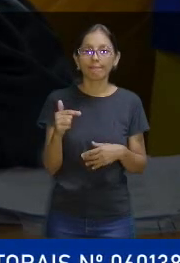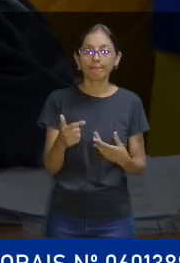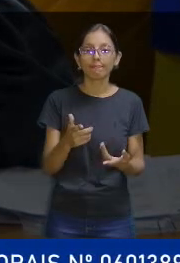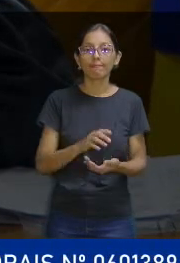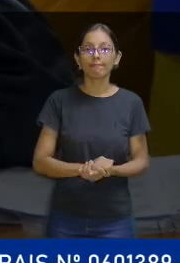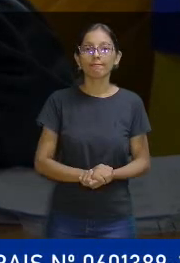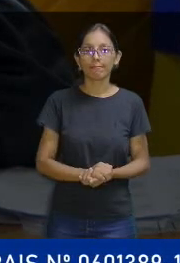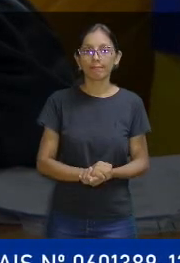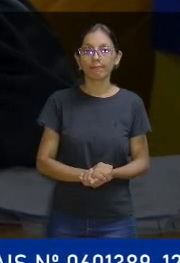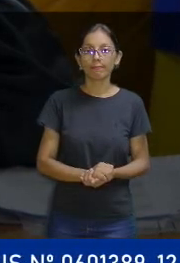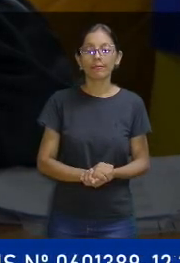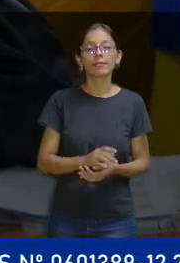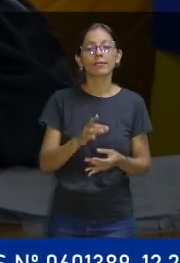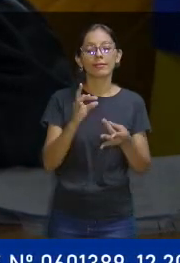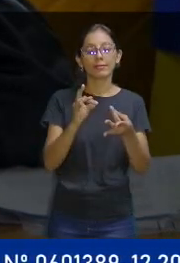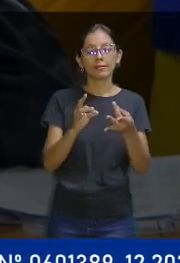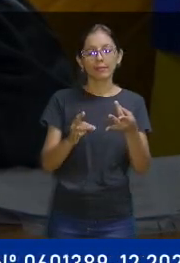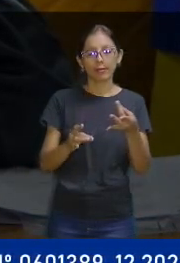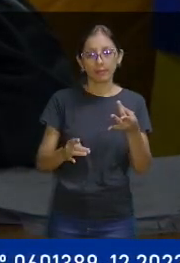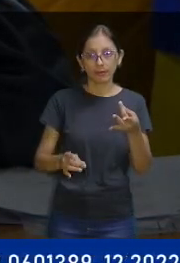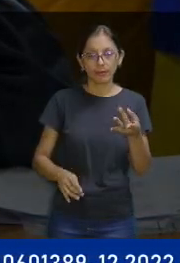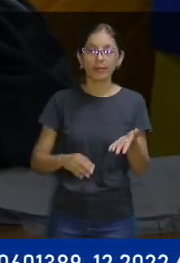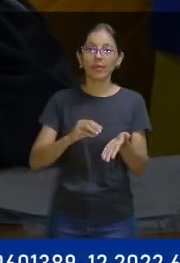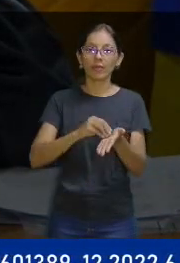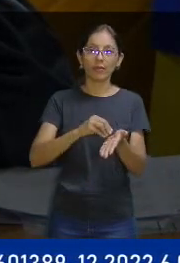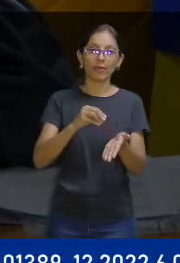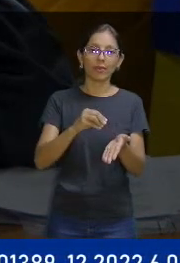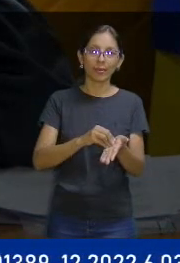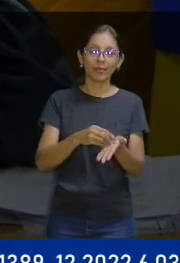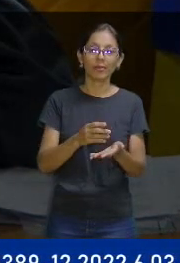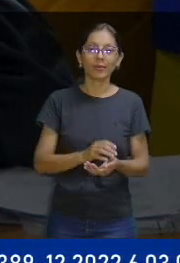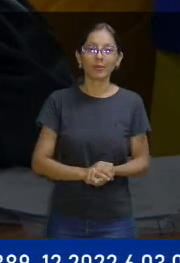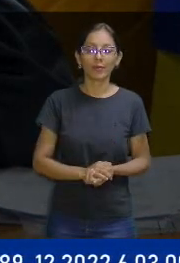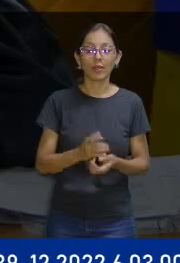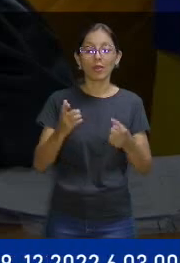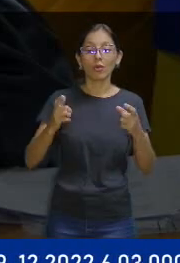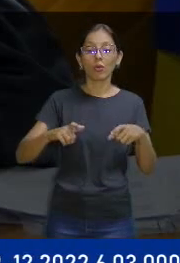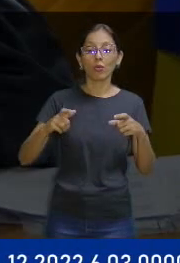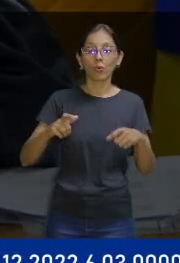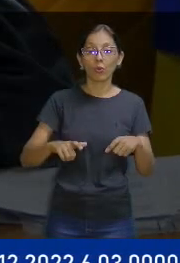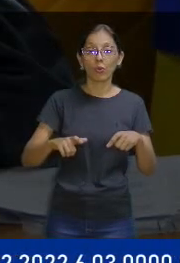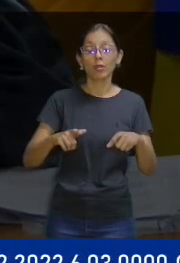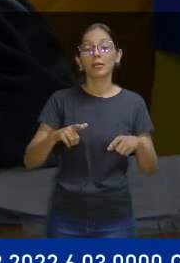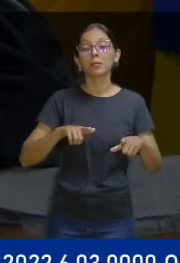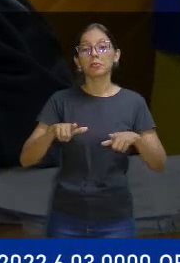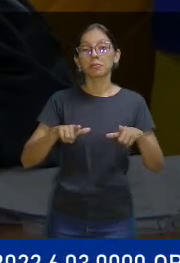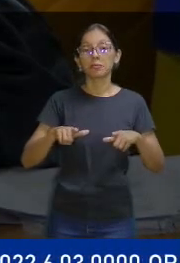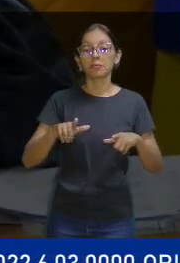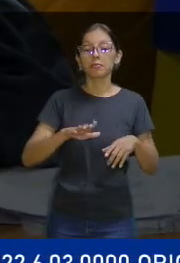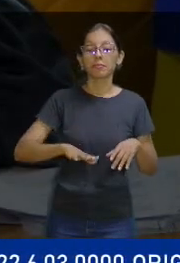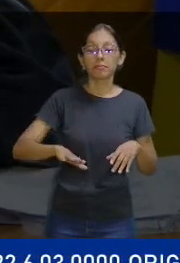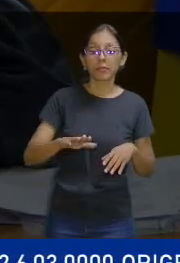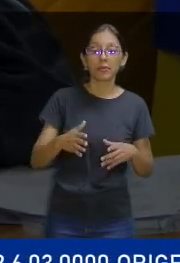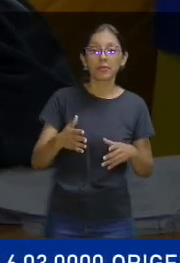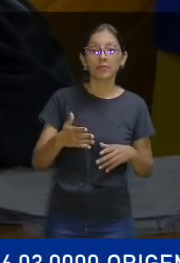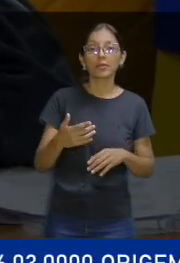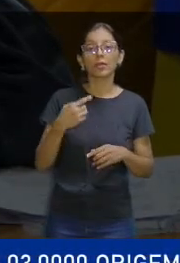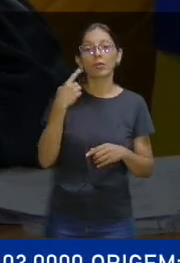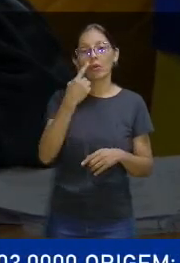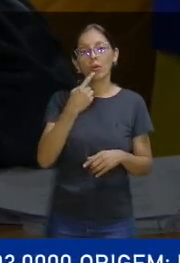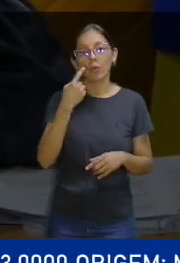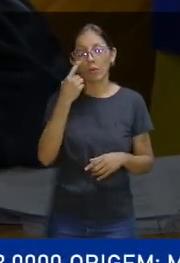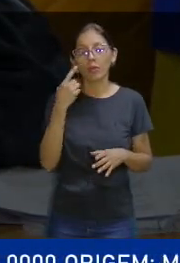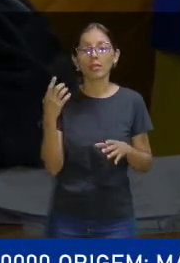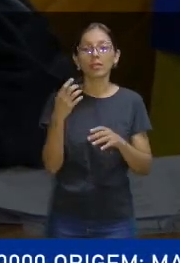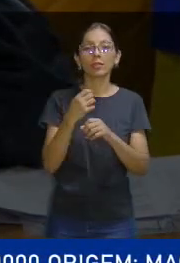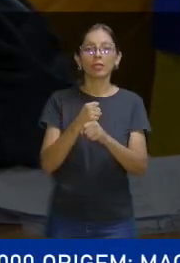das atividades executadas, a identificação precisa do local de trabalho, com endereço, as horas trabalhadas